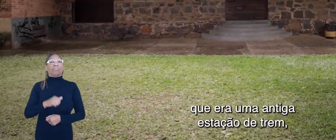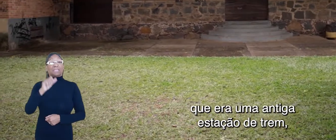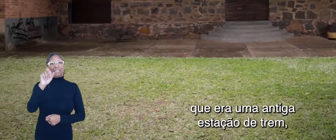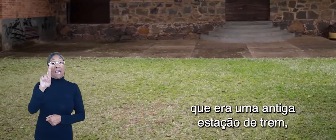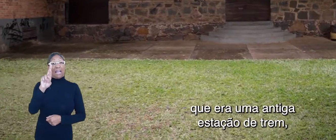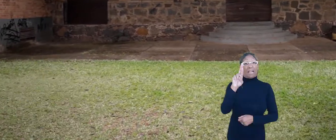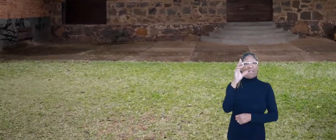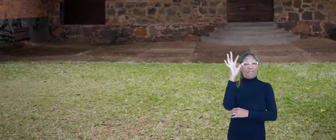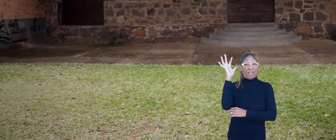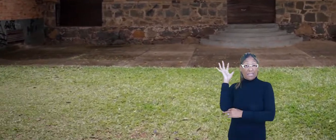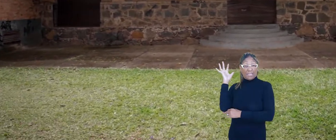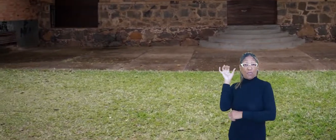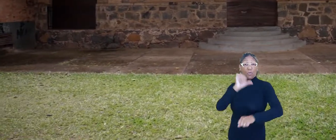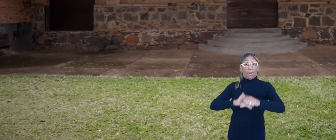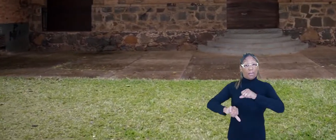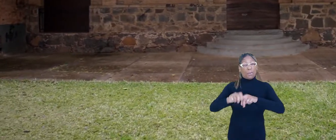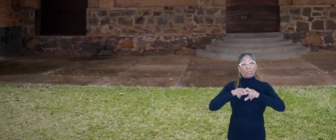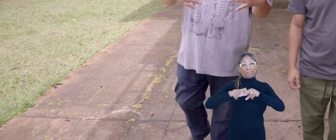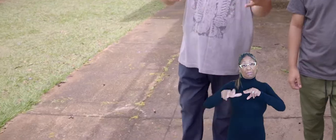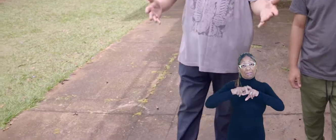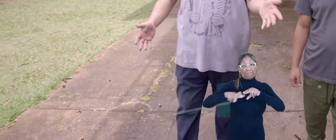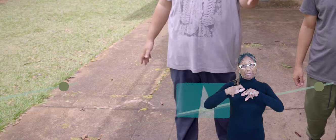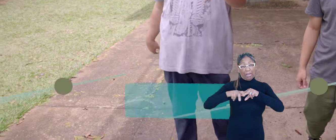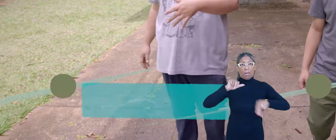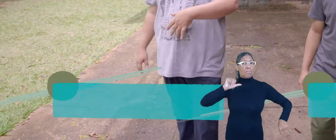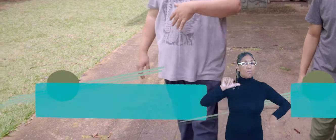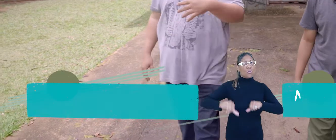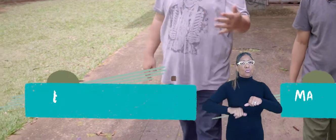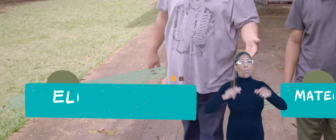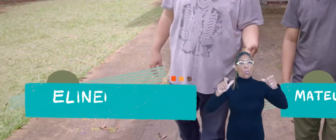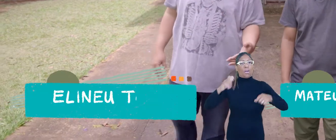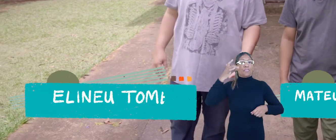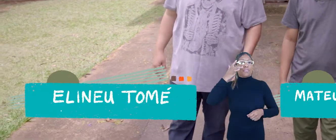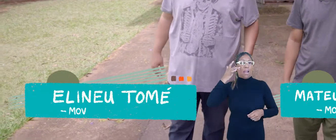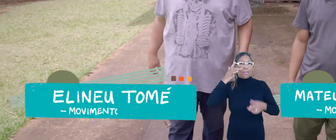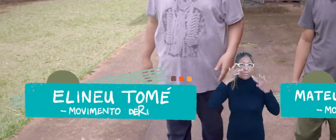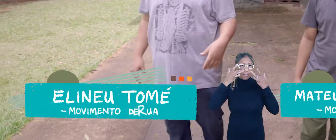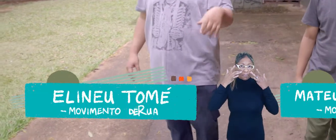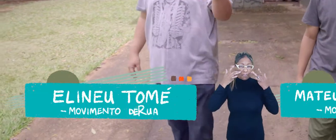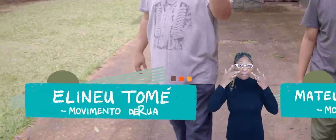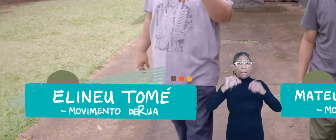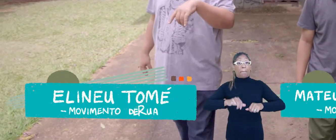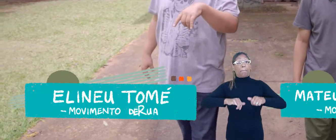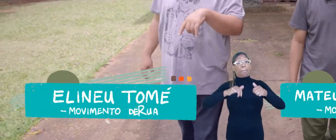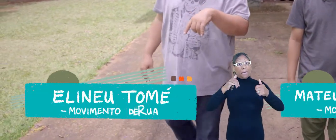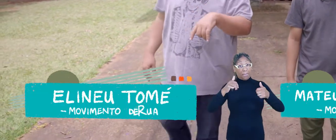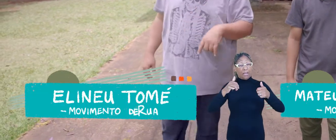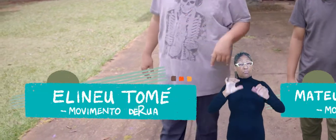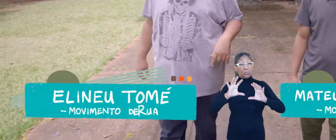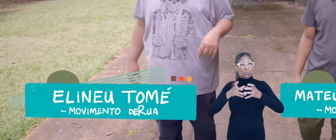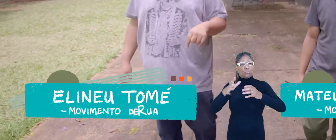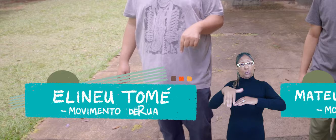estação de trem, né? E foi adaptado para um espaço cultural multiuso, mais usado para teatro. E a primeira